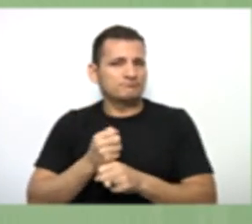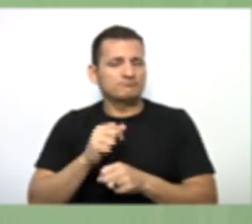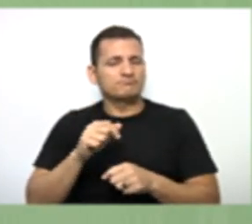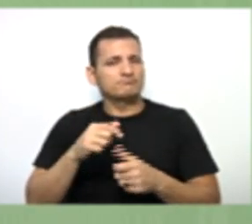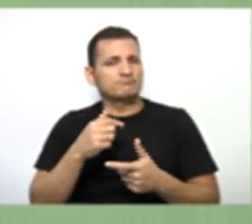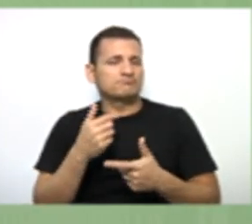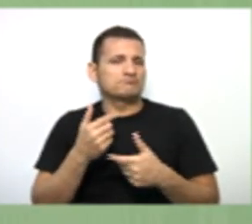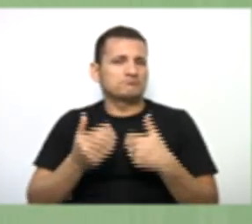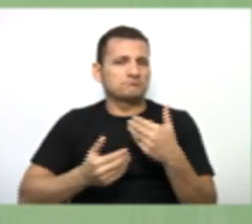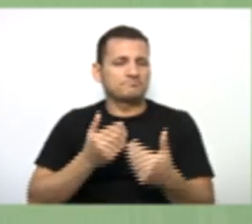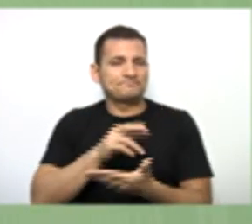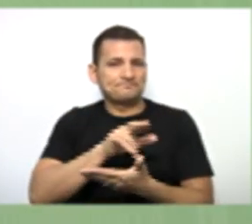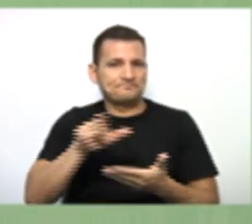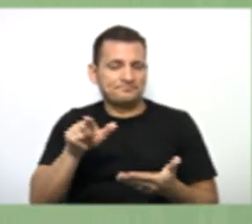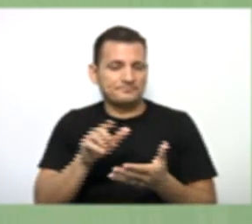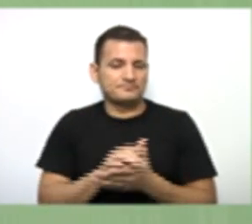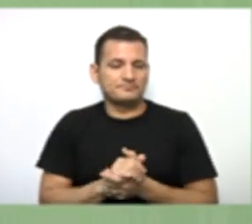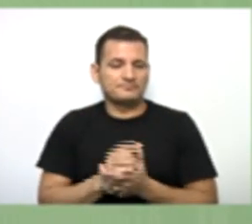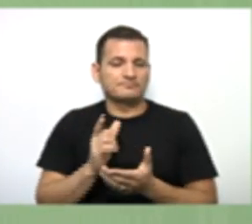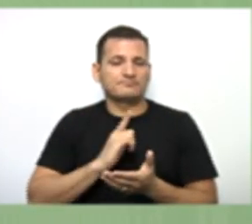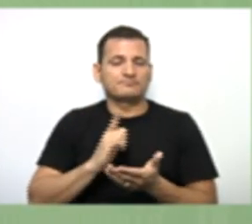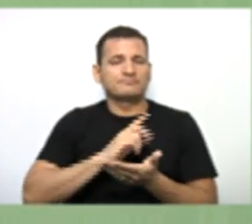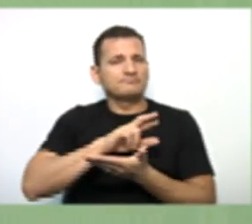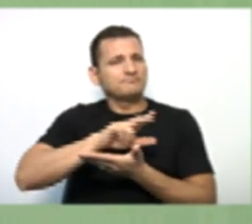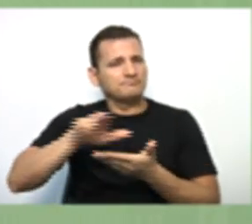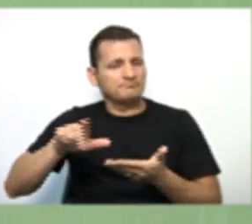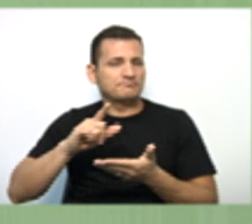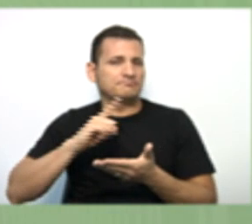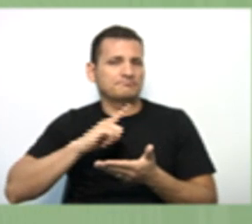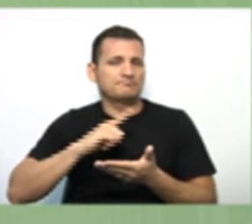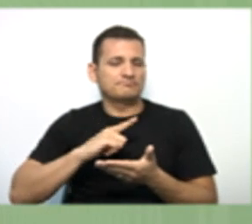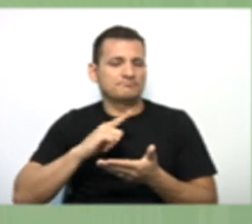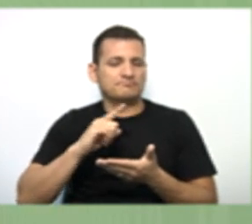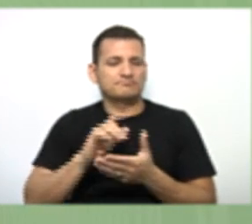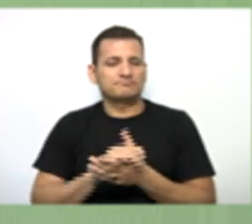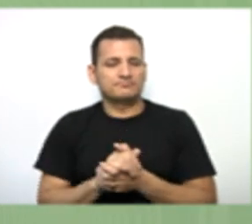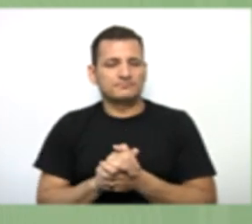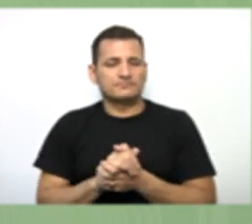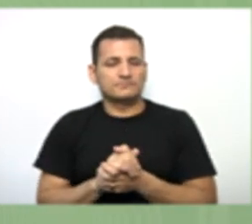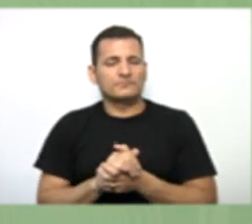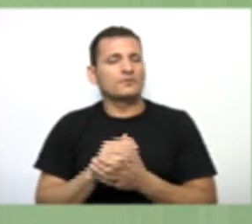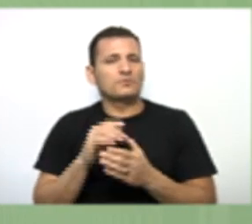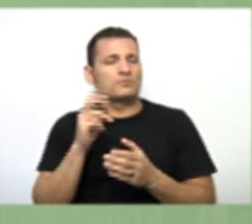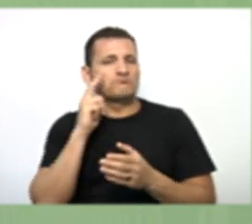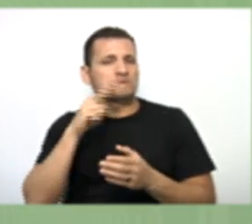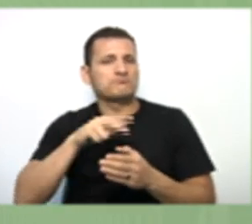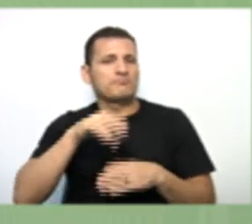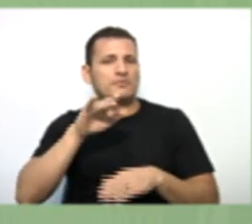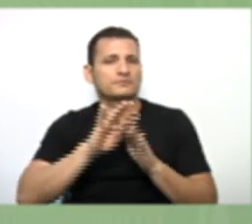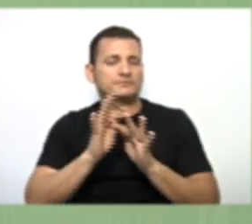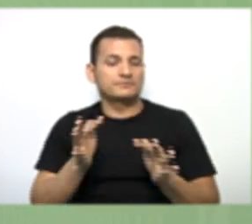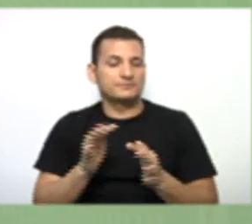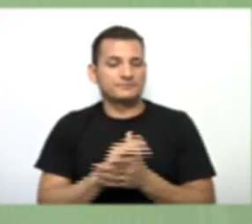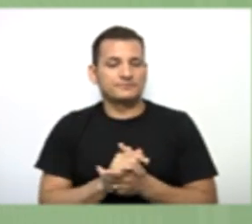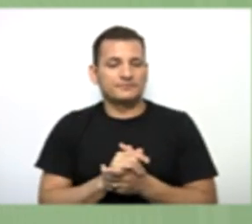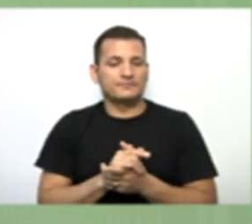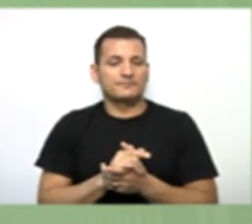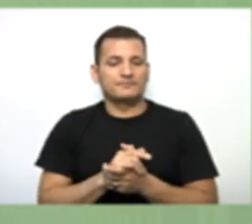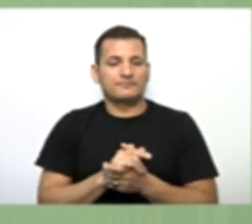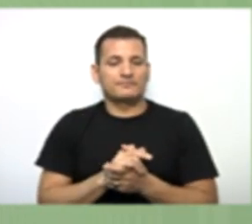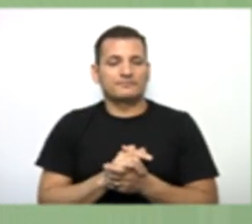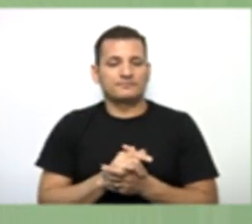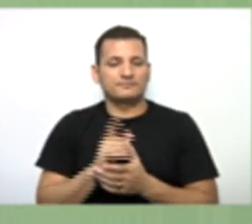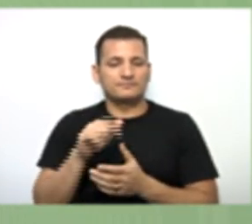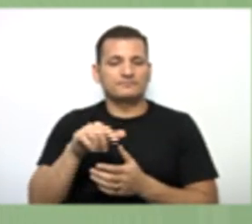processos existentes. Existem vários tipos de operadores e vamos falar dos mais simples, que é o E